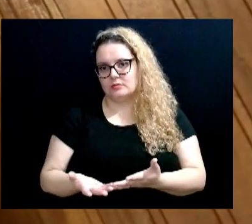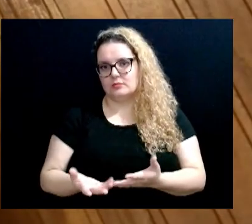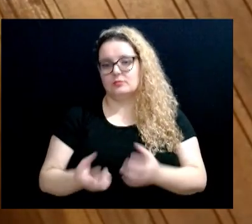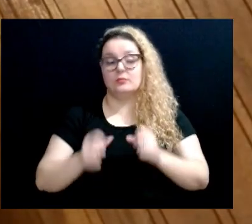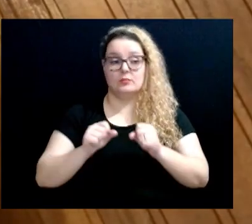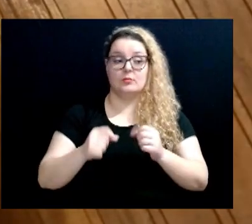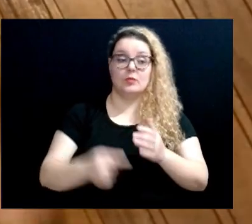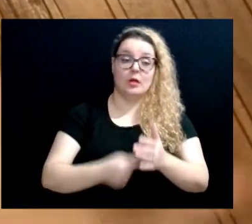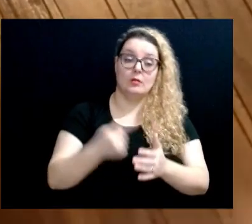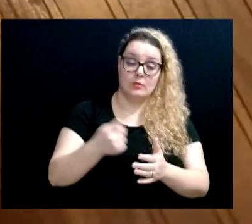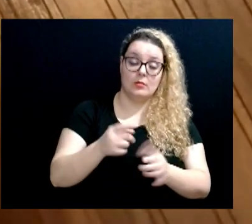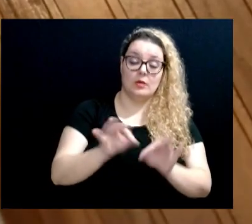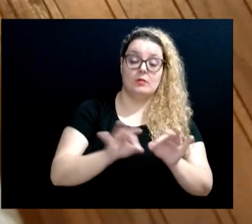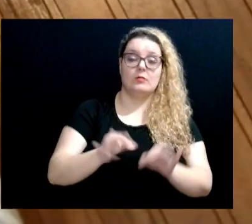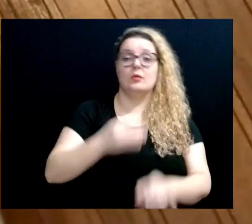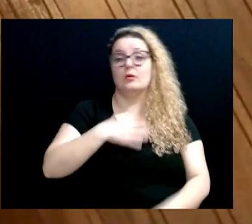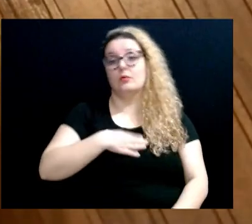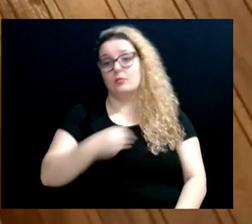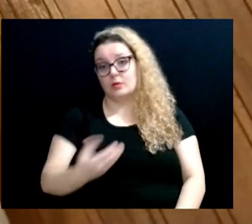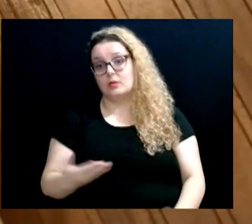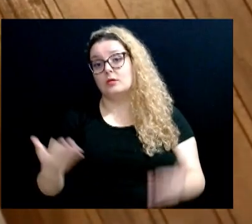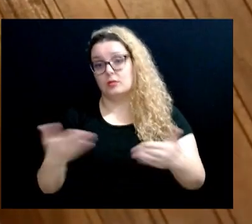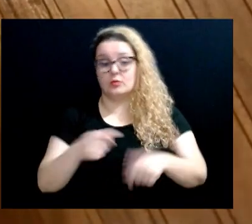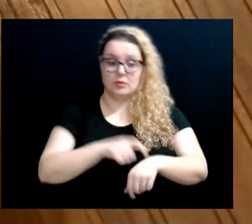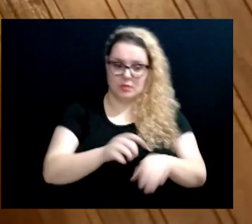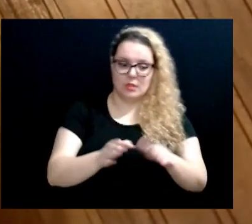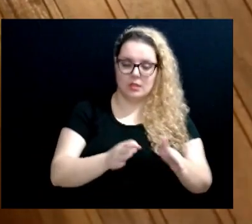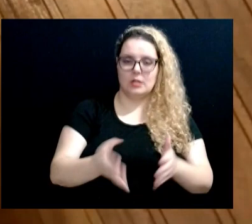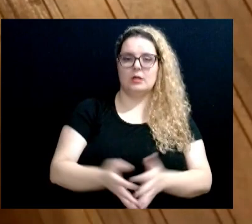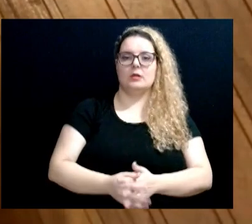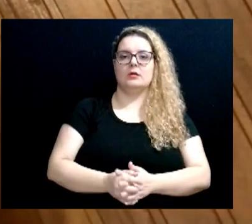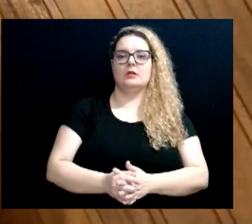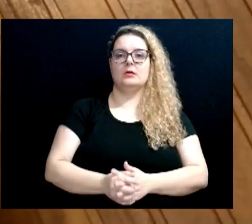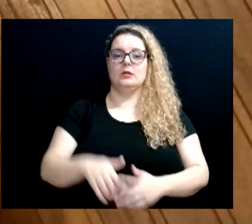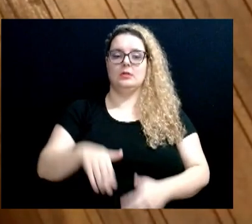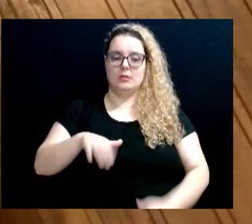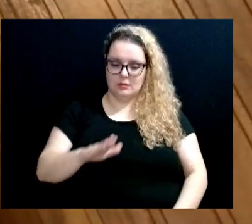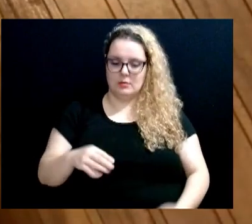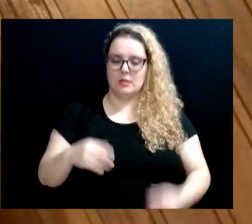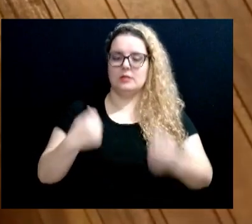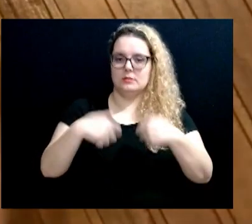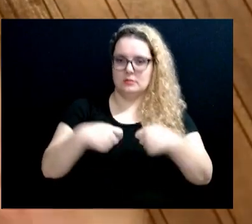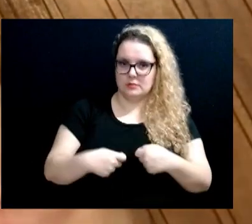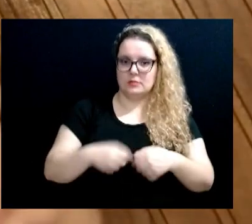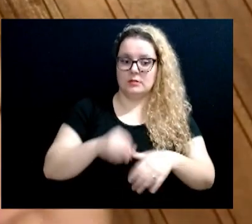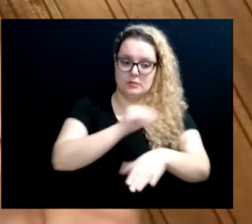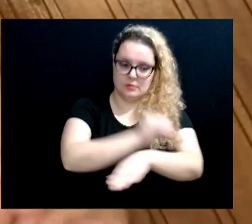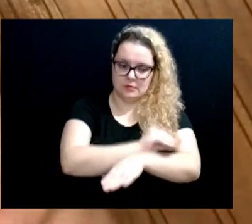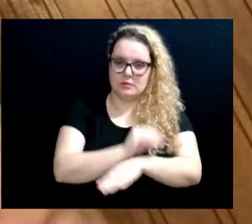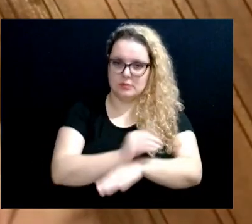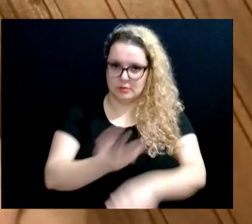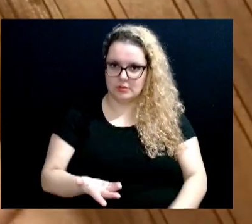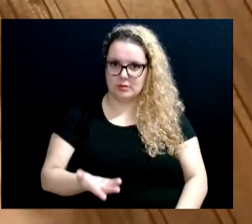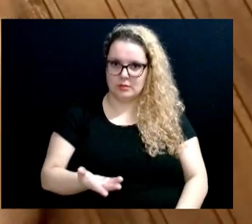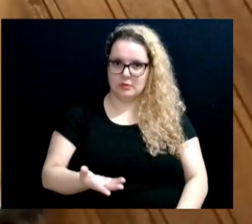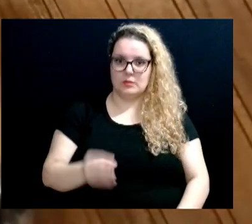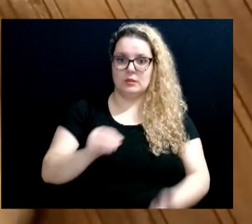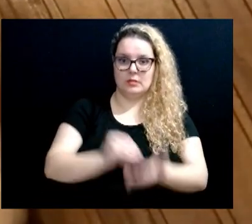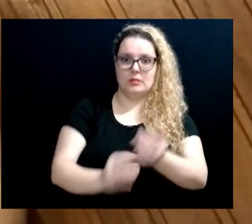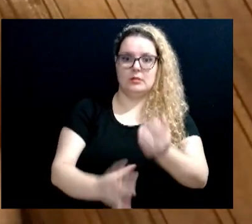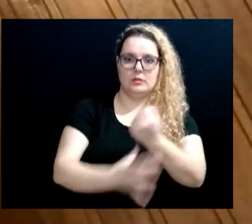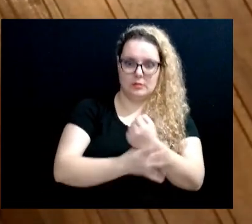esse filho que naquele momento é quem mais vai estar precisando desse cuidado. E essa insegurança nesse